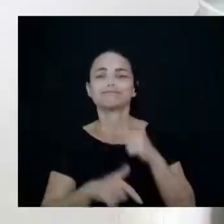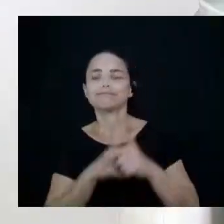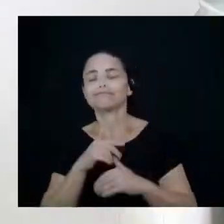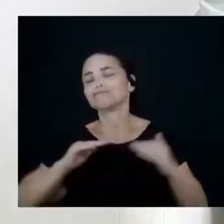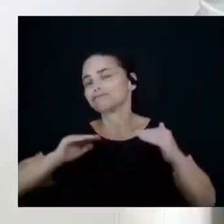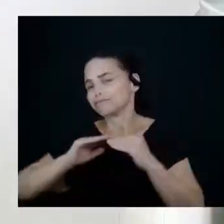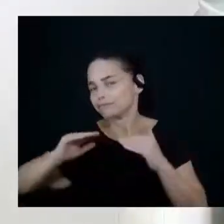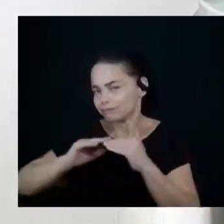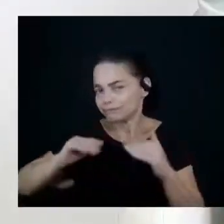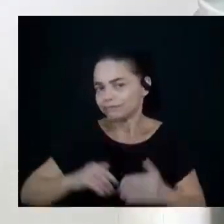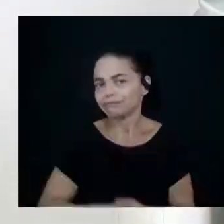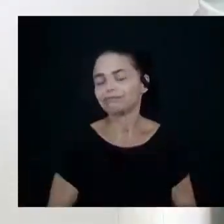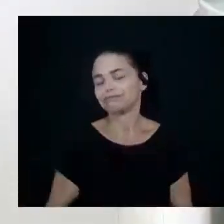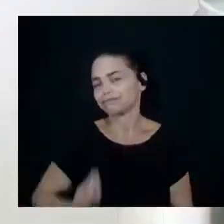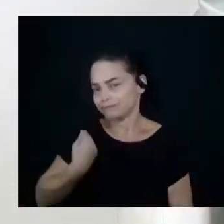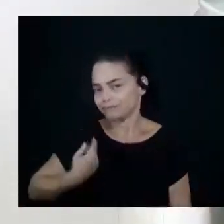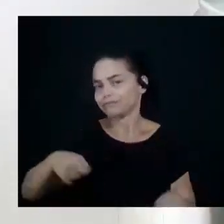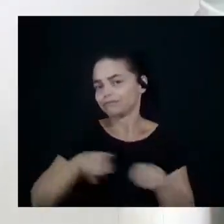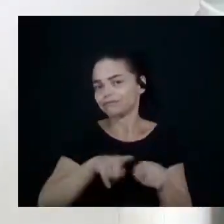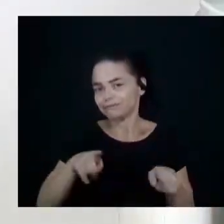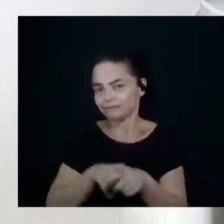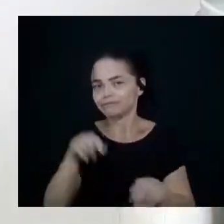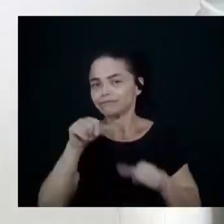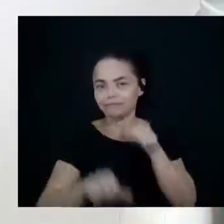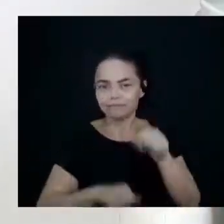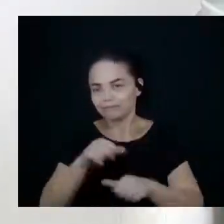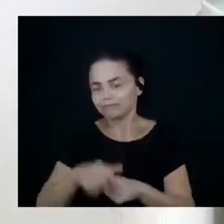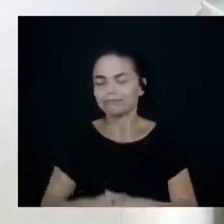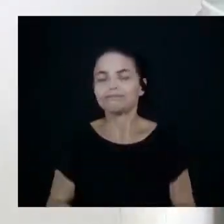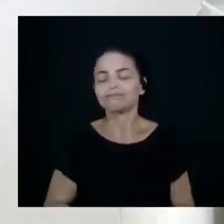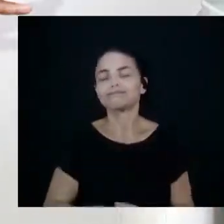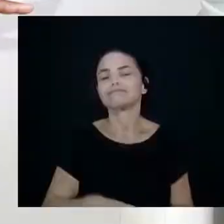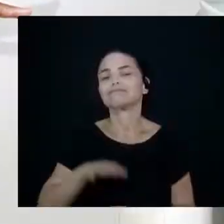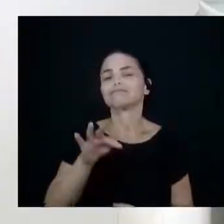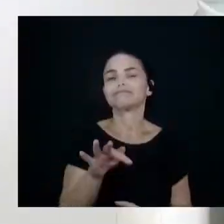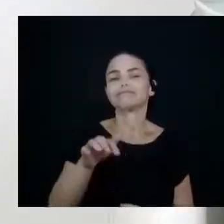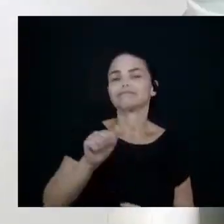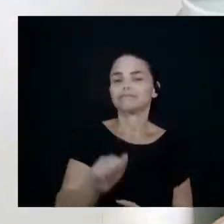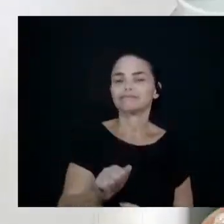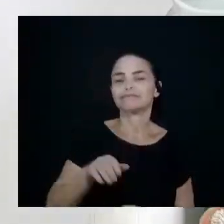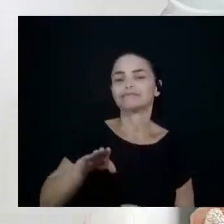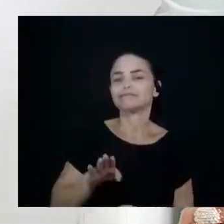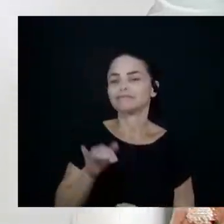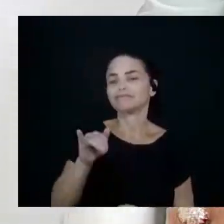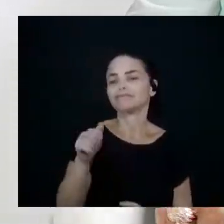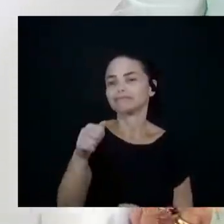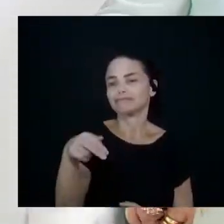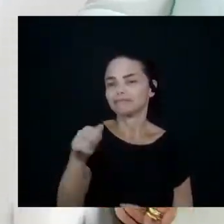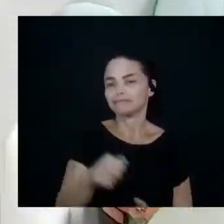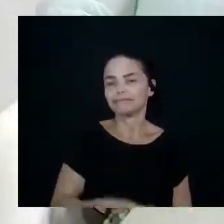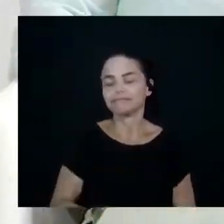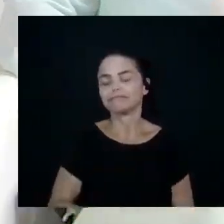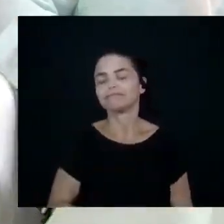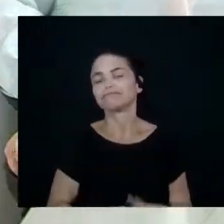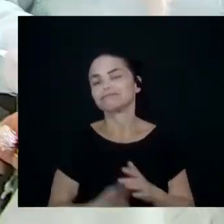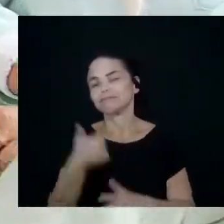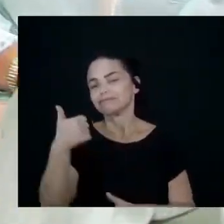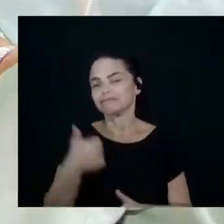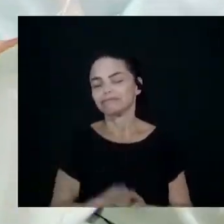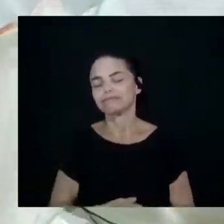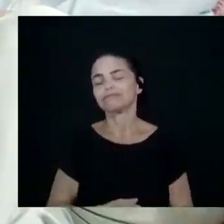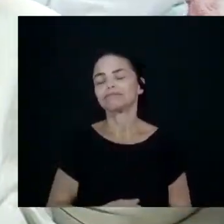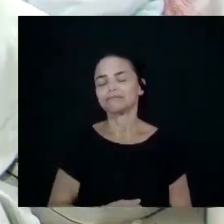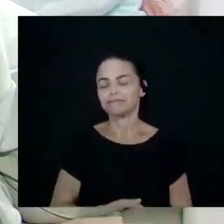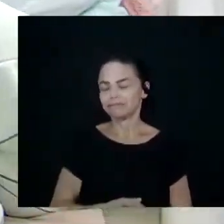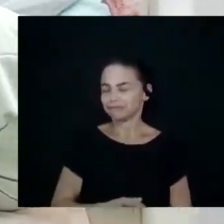negócios conforme a vida também vai mudando. A Fabiana é uma dessas pessoas. Primeiro,